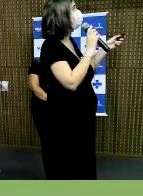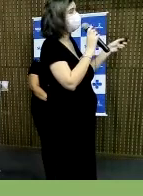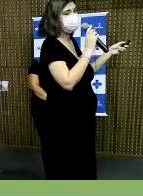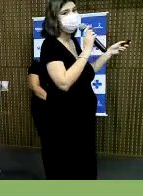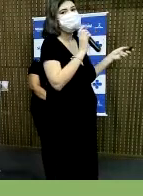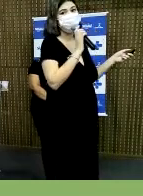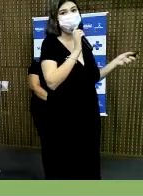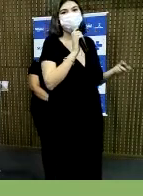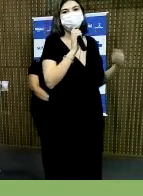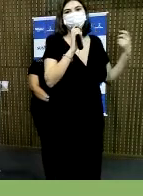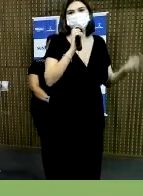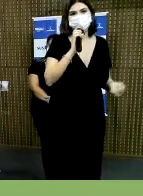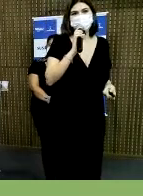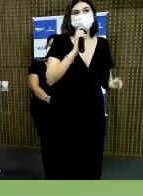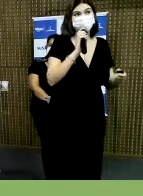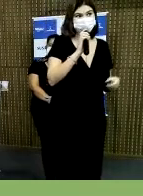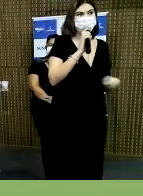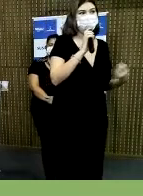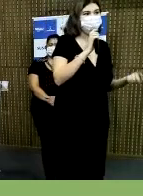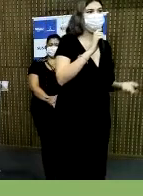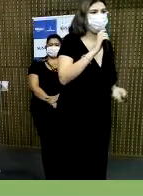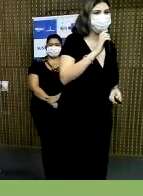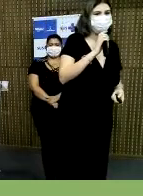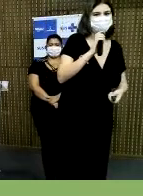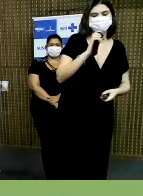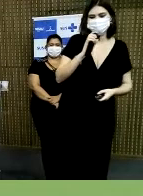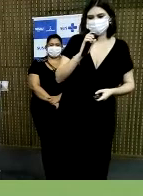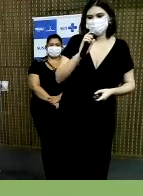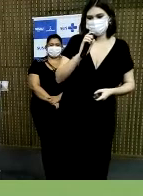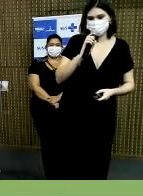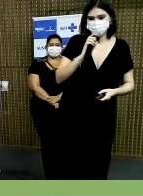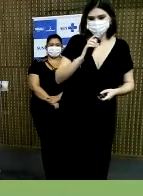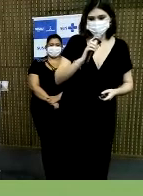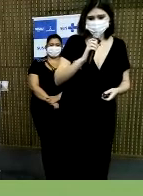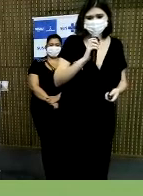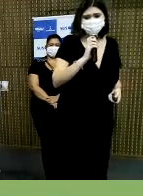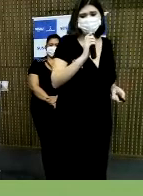passado e 3. E nós cuidamos também para que a gente haja uma continuidade desse tratamento.